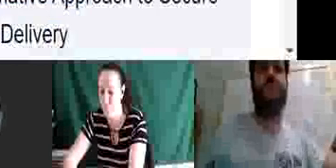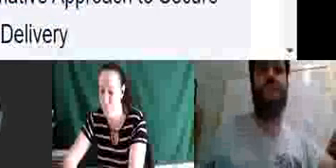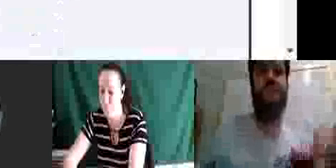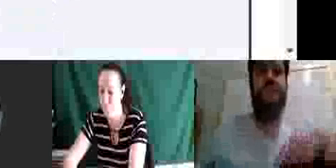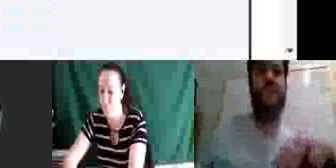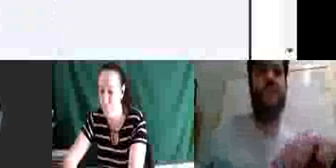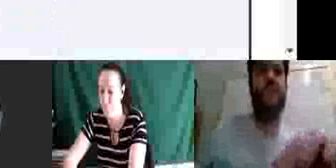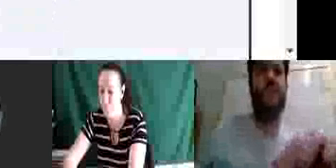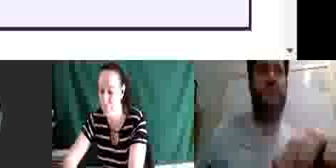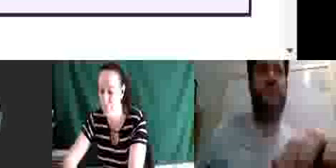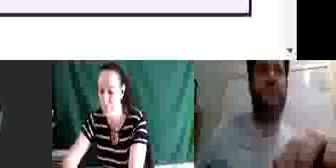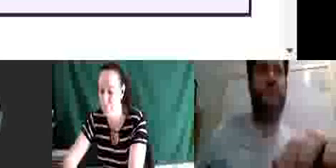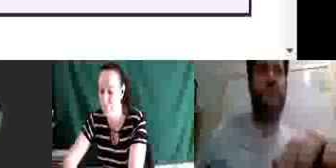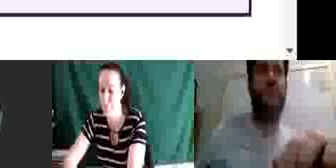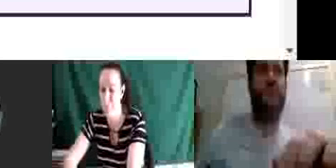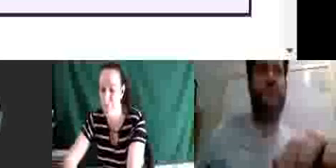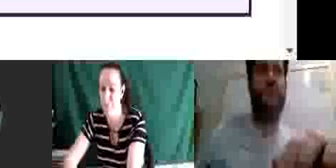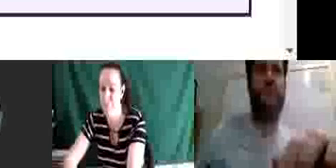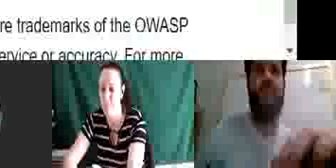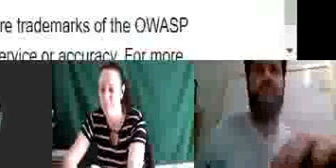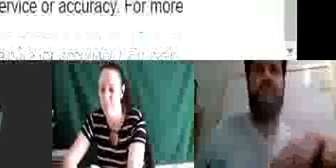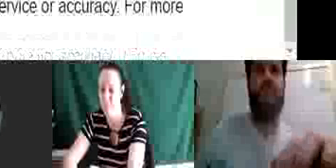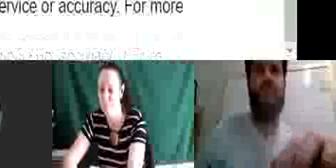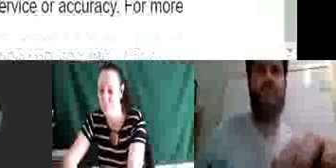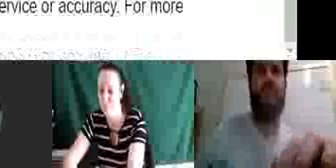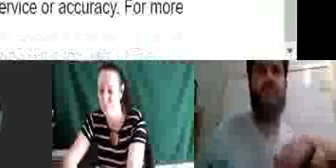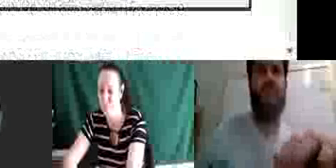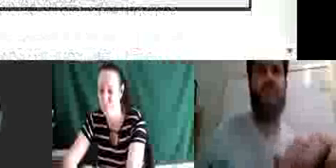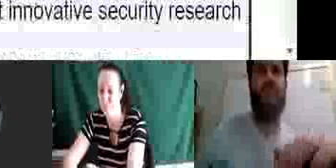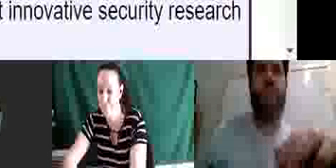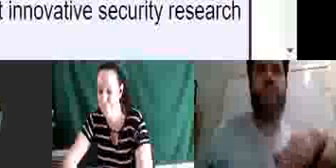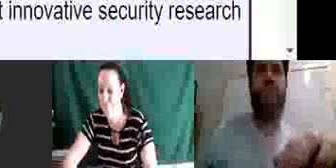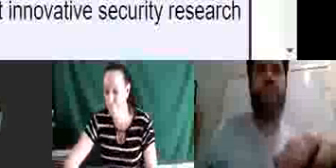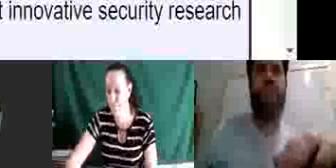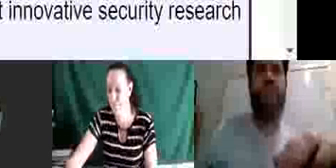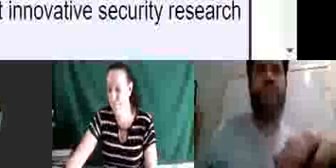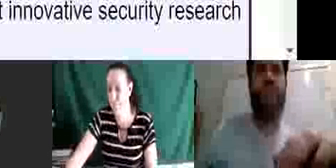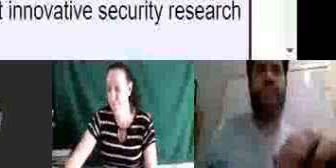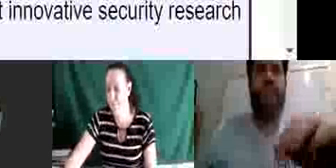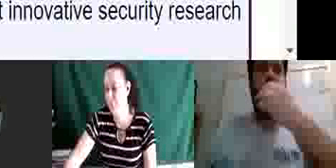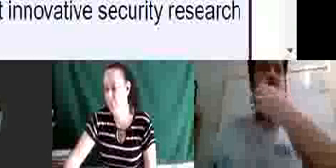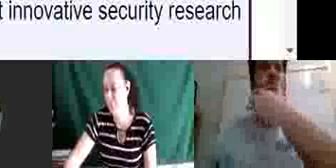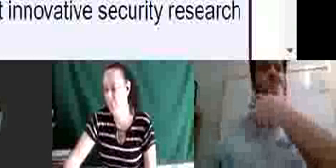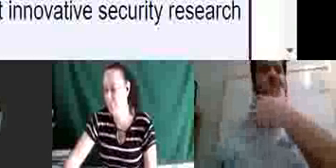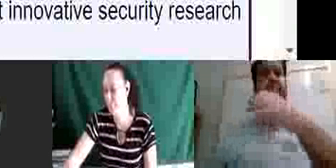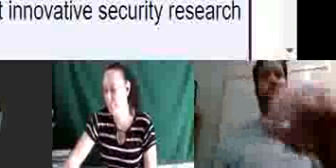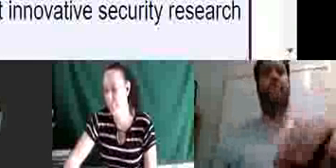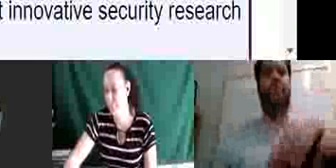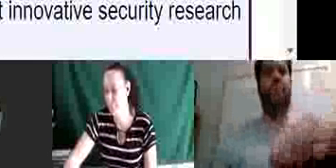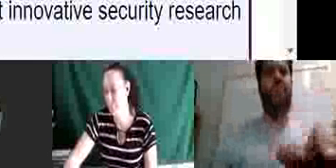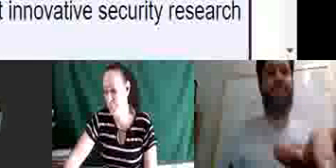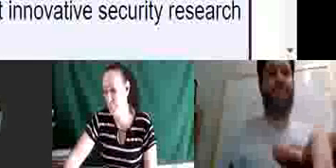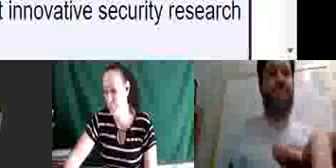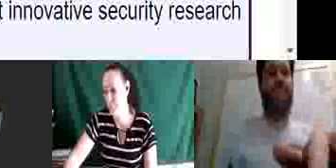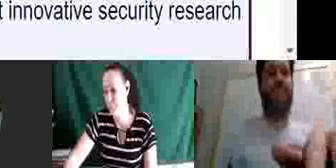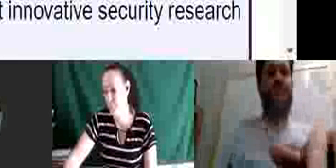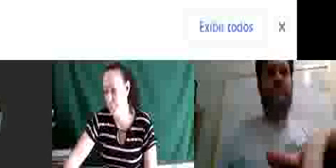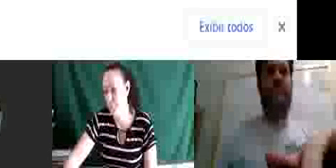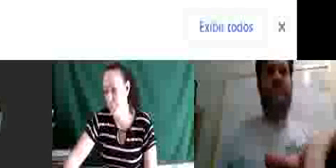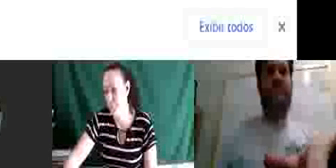né? Aqui tem, ó, deixa eu ver, não, aqui, ó, o ASP Mobile Top 10, olha lá, o ASP Mobile Top